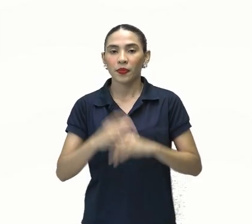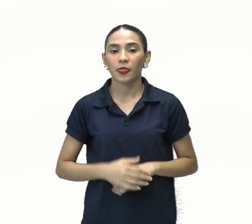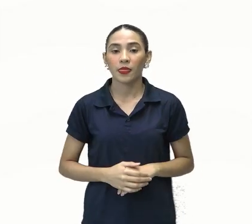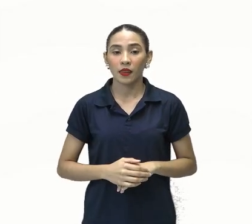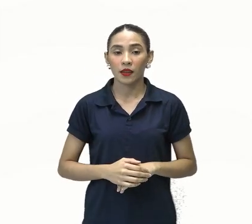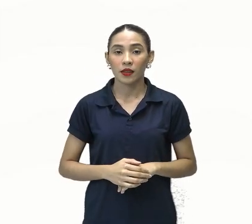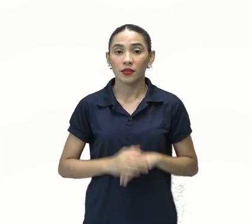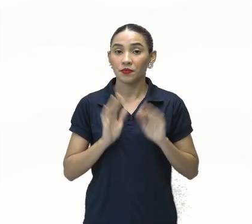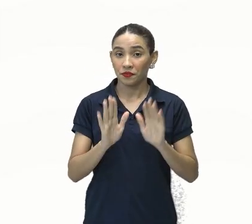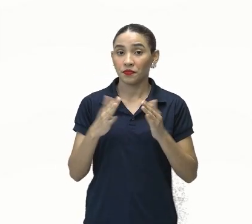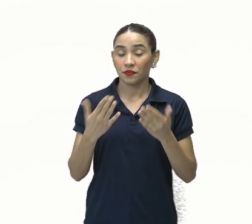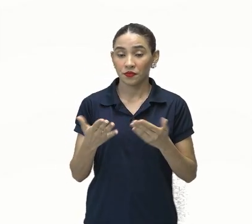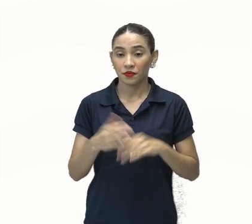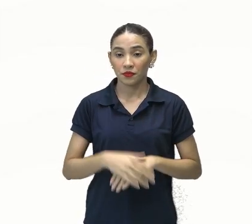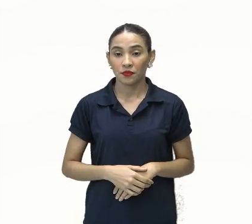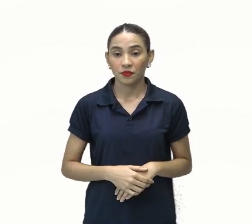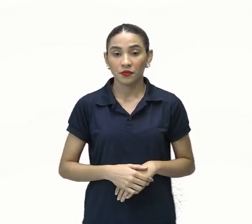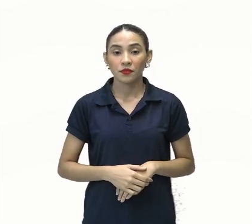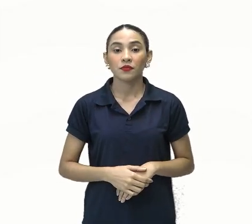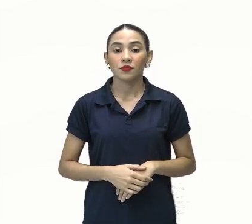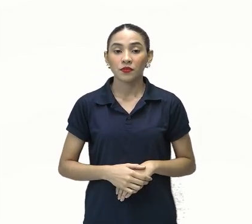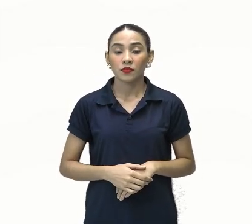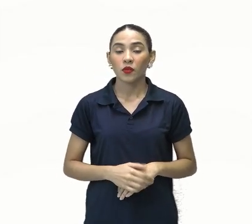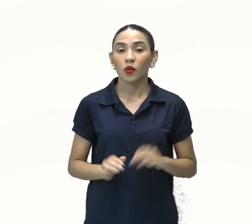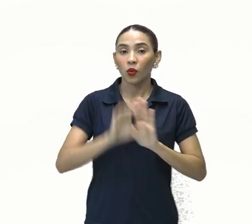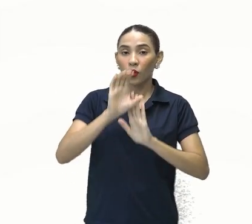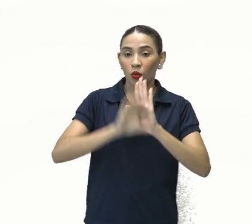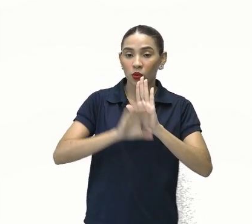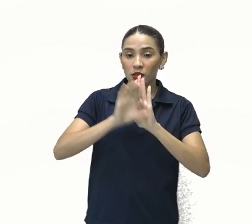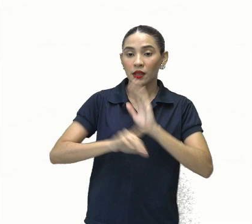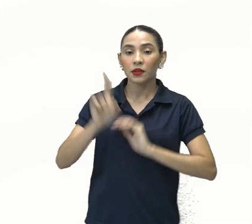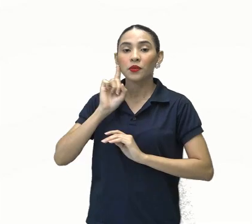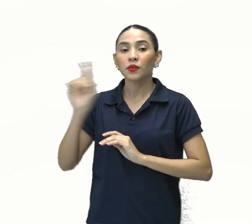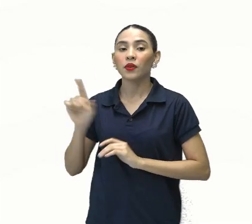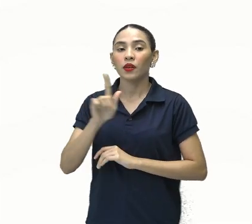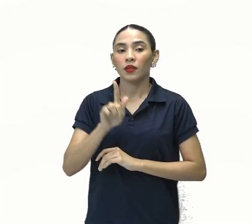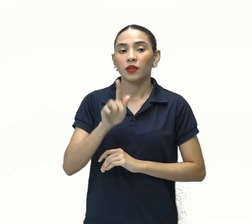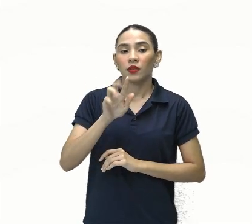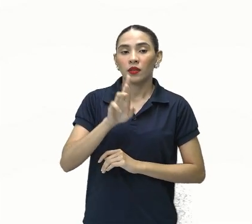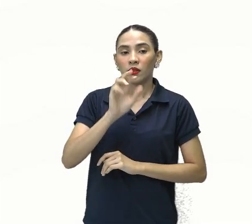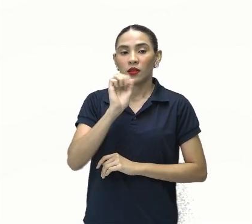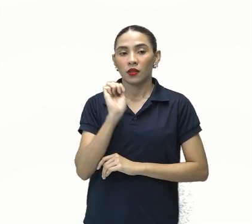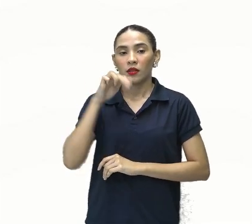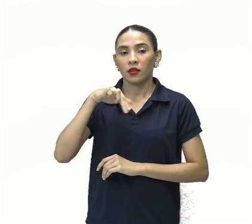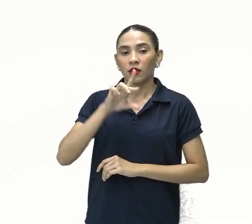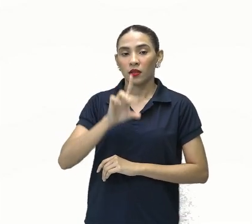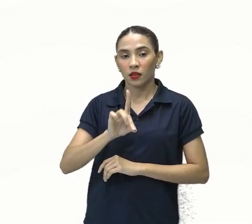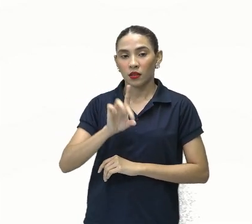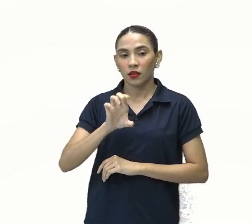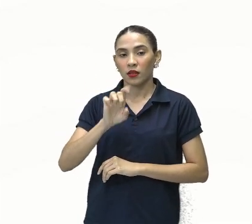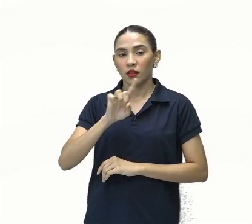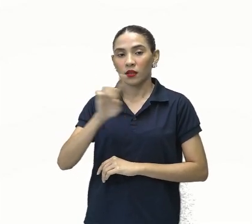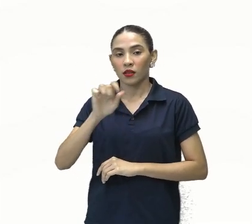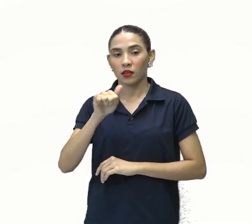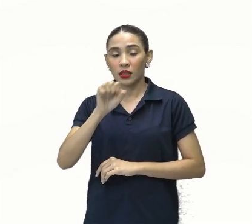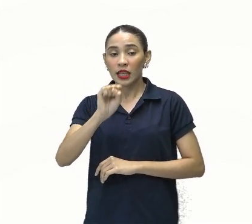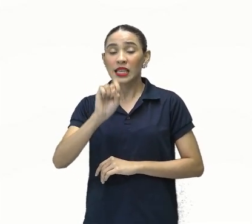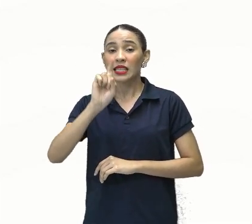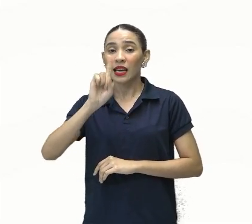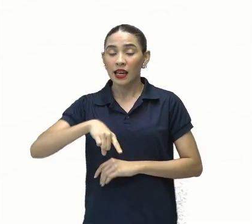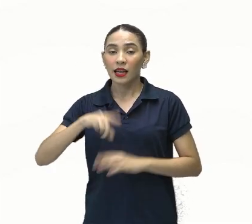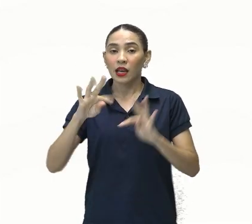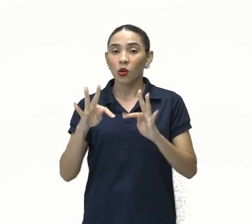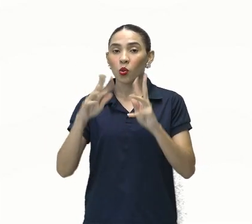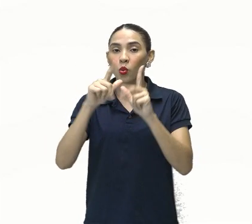Então, olha aí a nossa definição de grandeza. Grandeza é